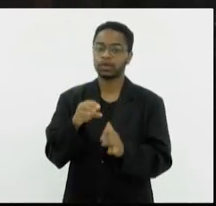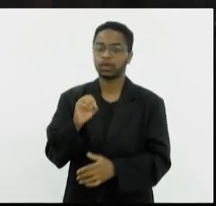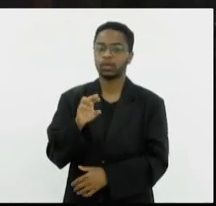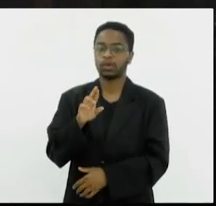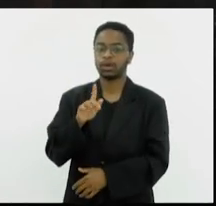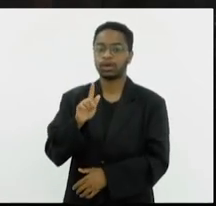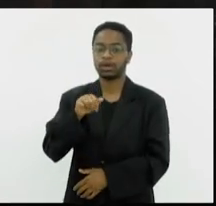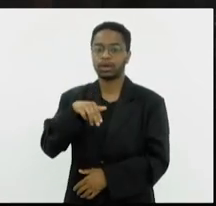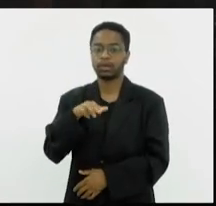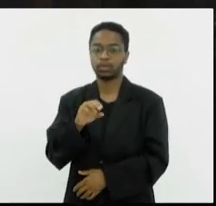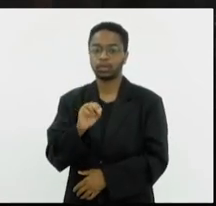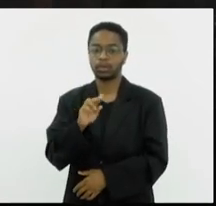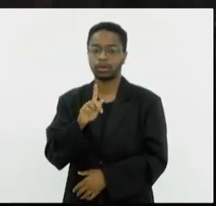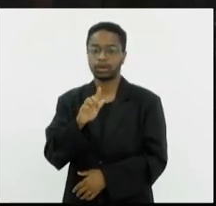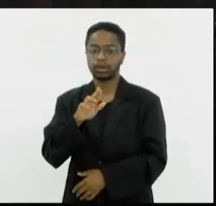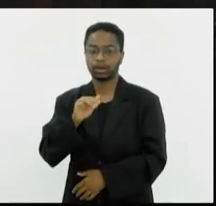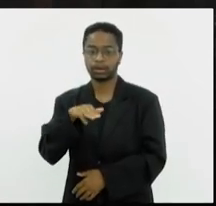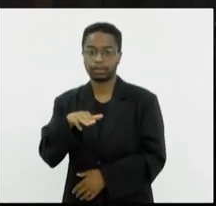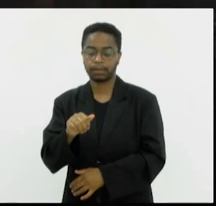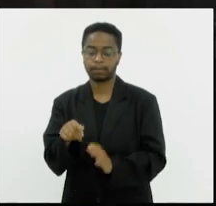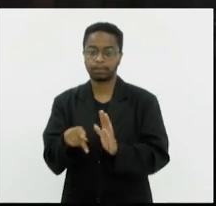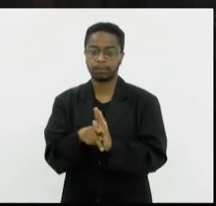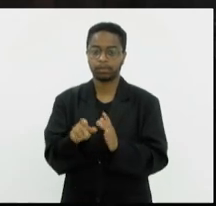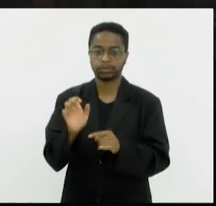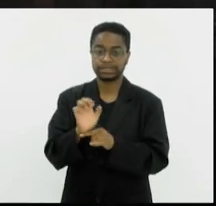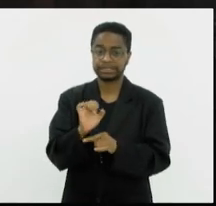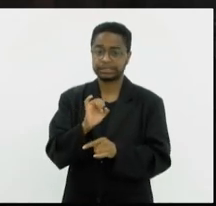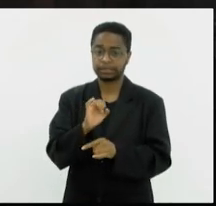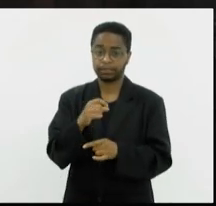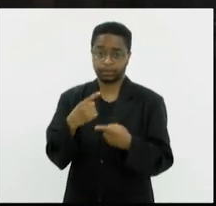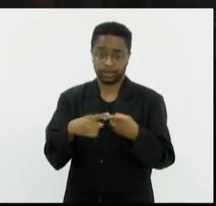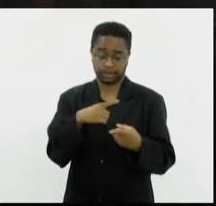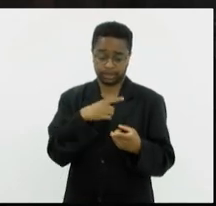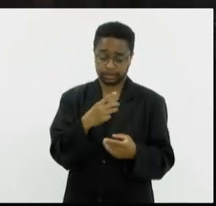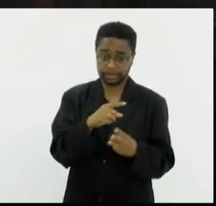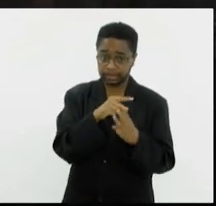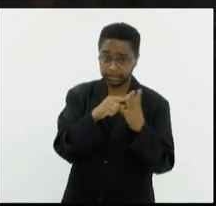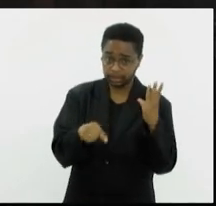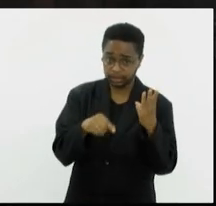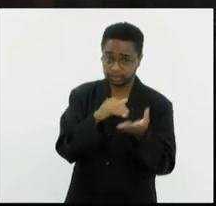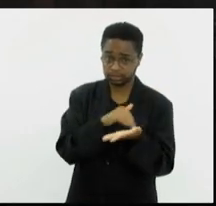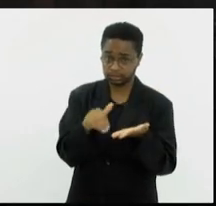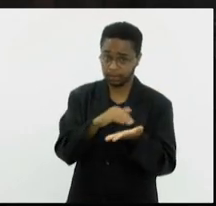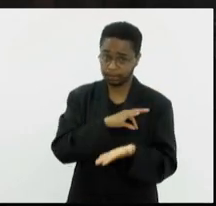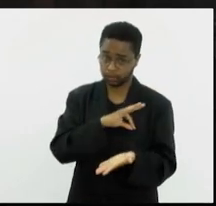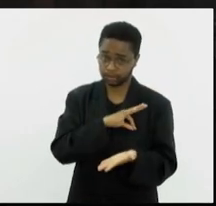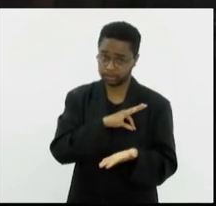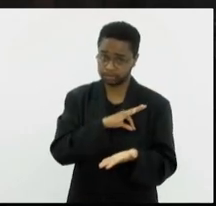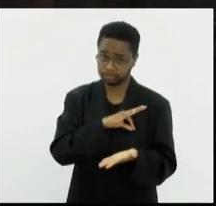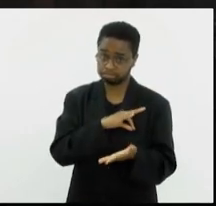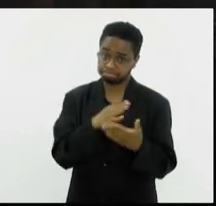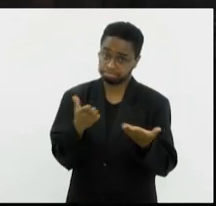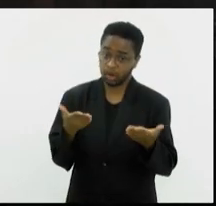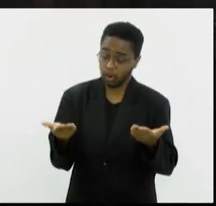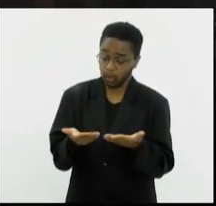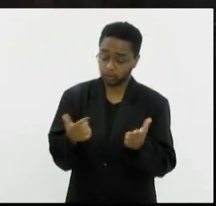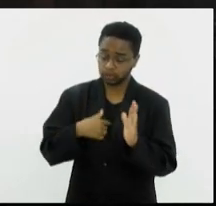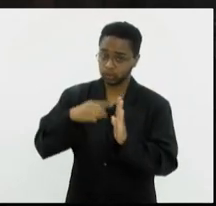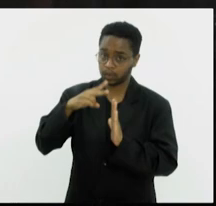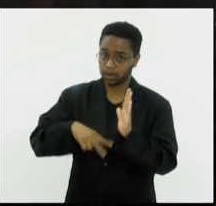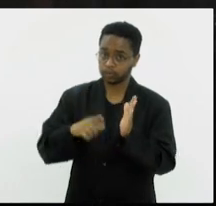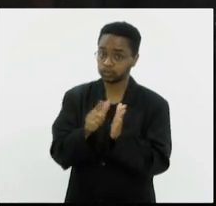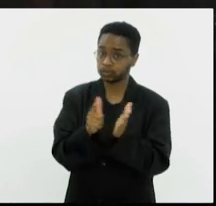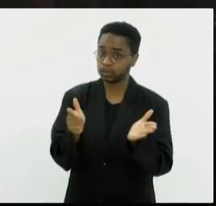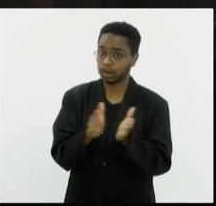do Estado Ora se tem três secretarias de polícia li nos jornais hoje